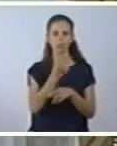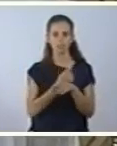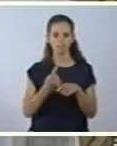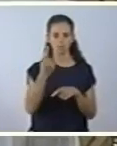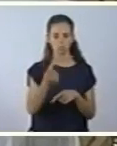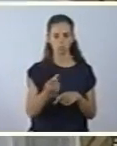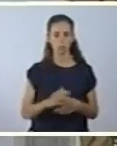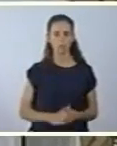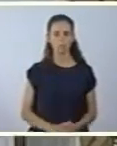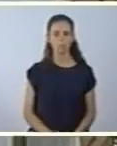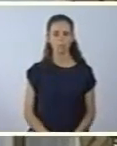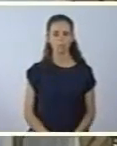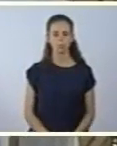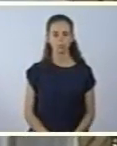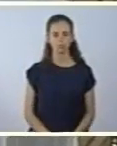numa só voz.